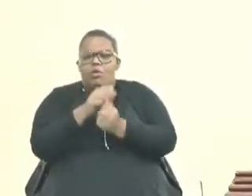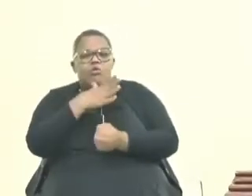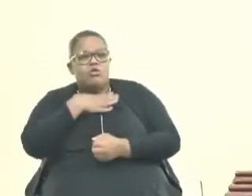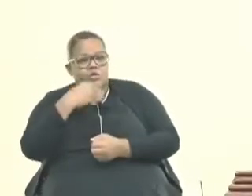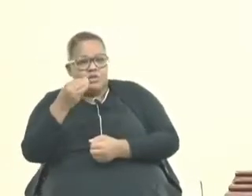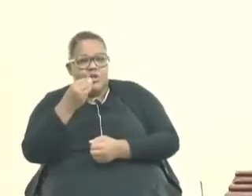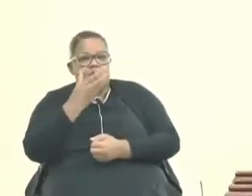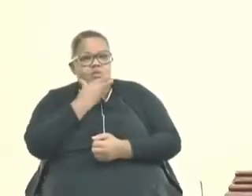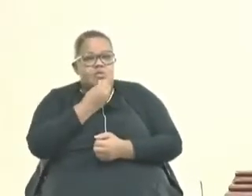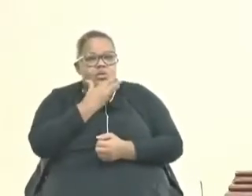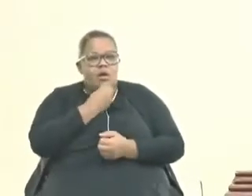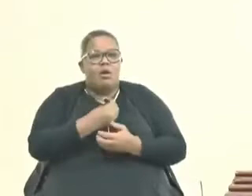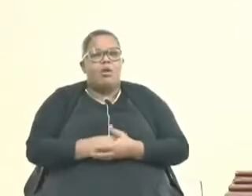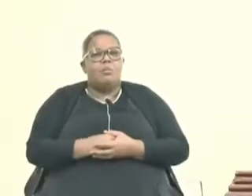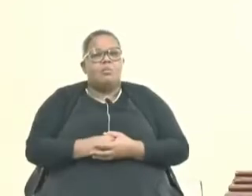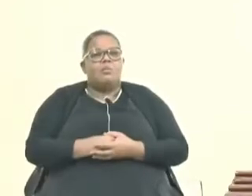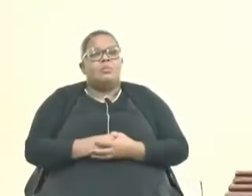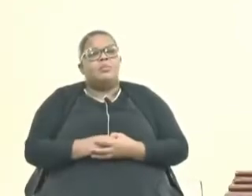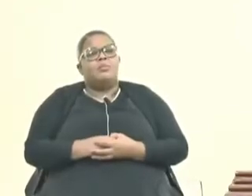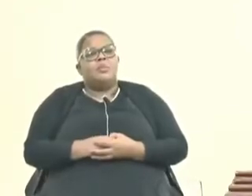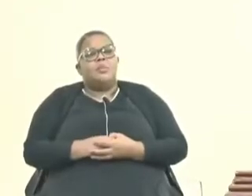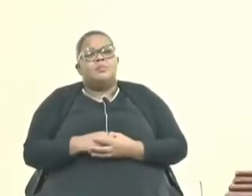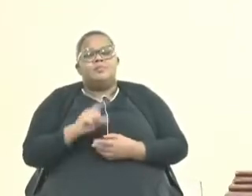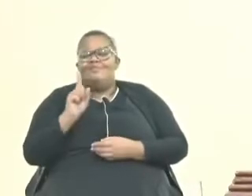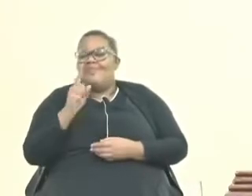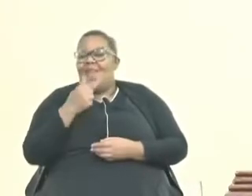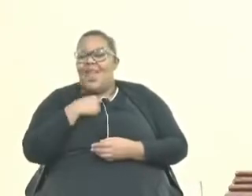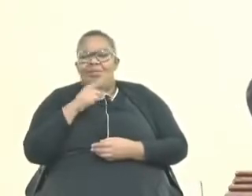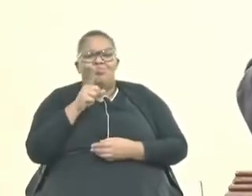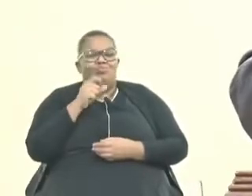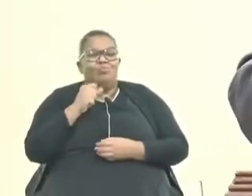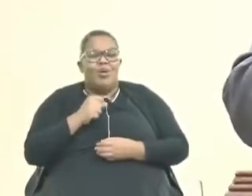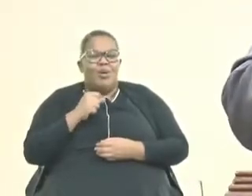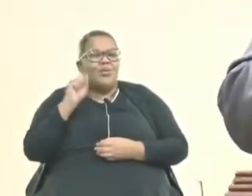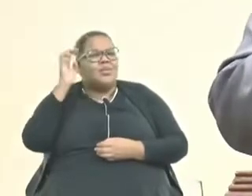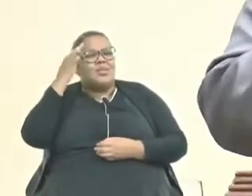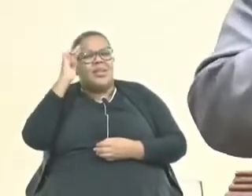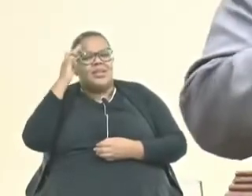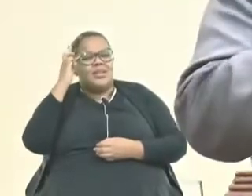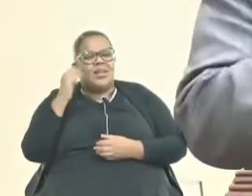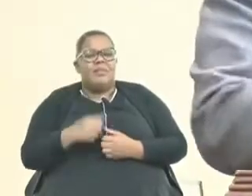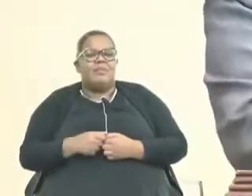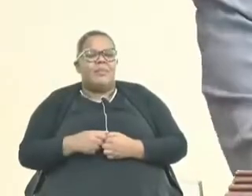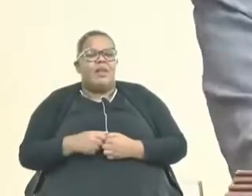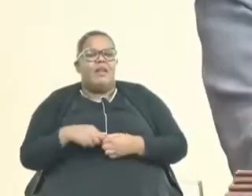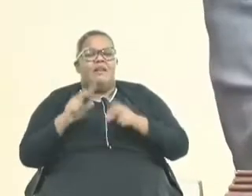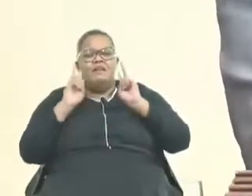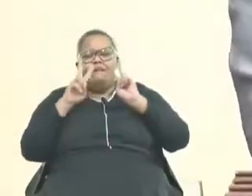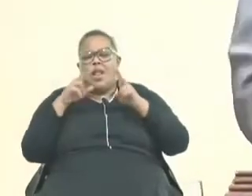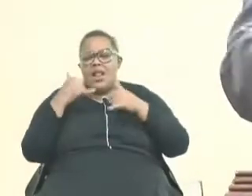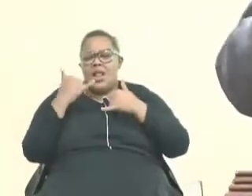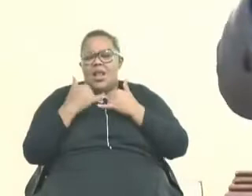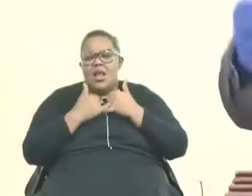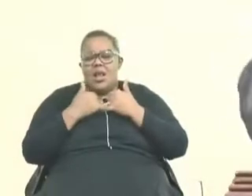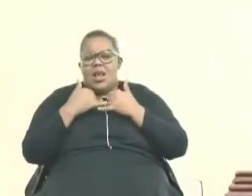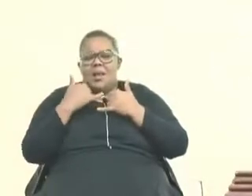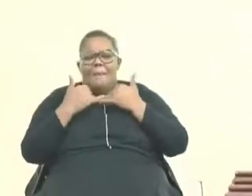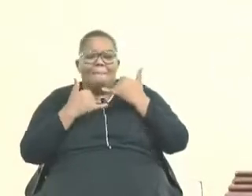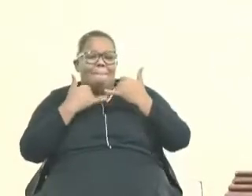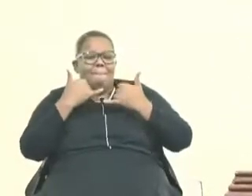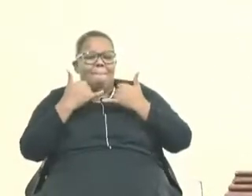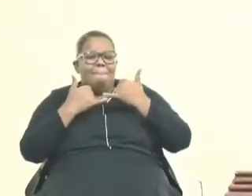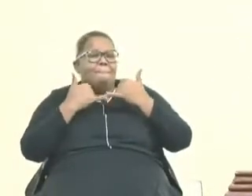mãe dele deixou ele muito pequeno eu não consigo entender Samuel brincando como criança de carrinho de rolemã